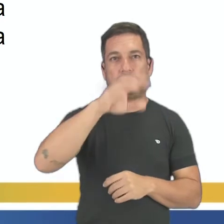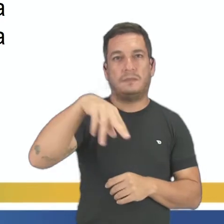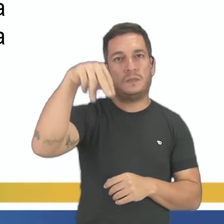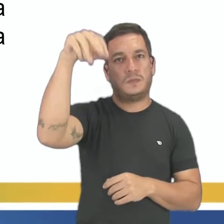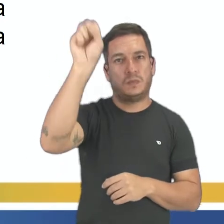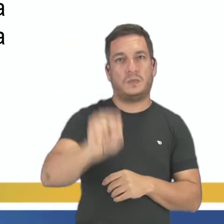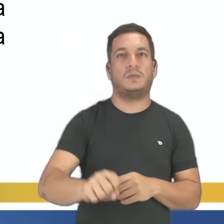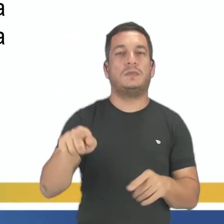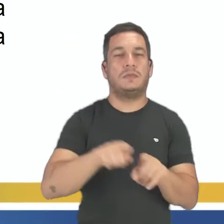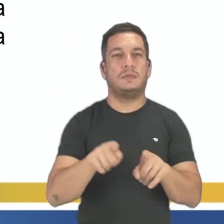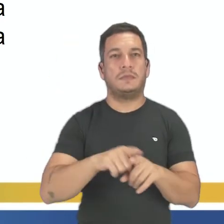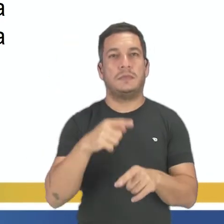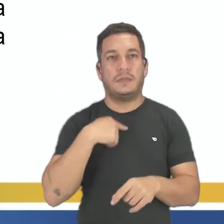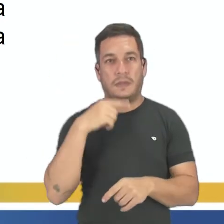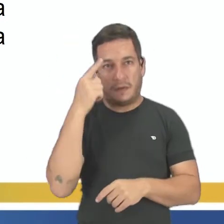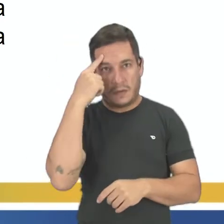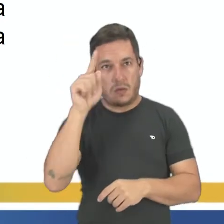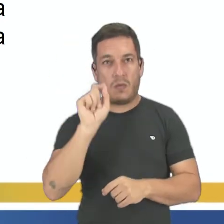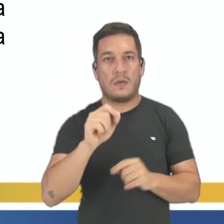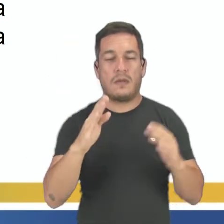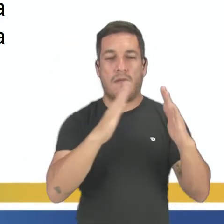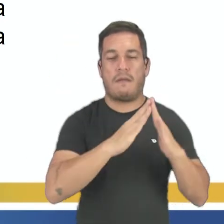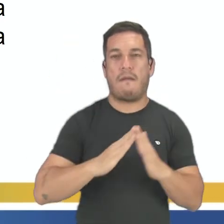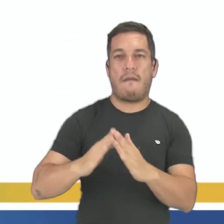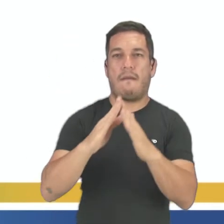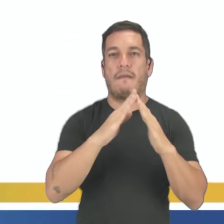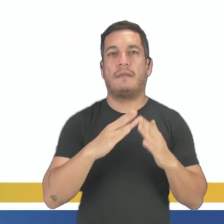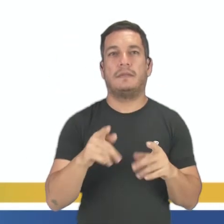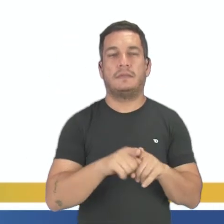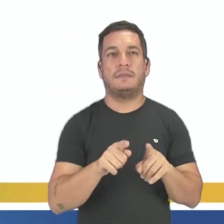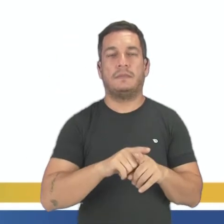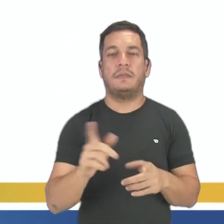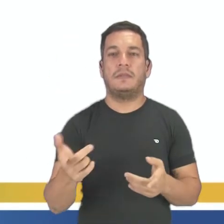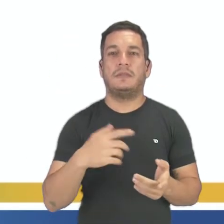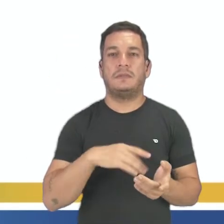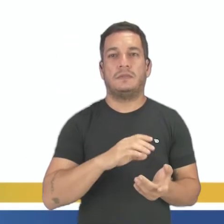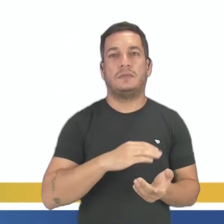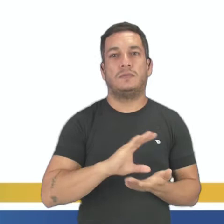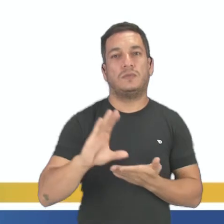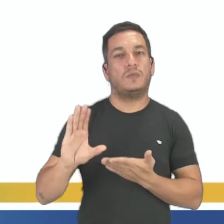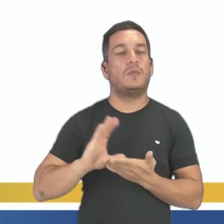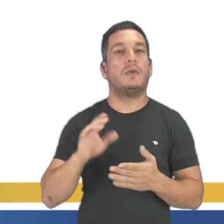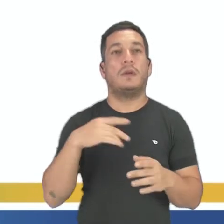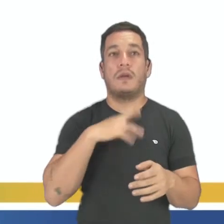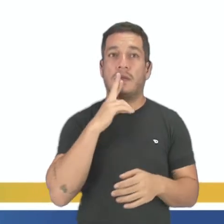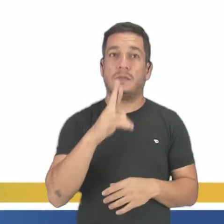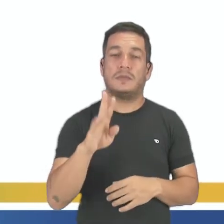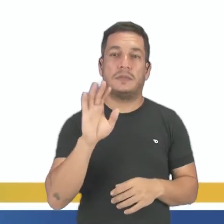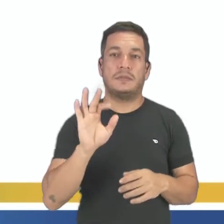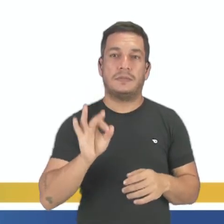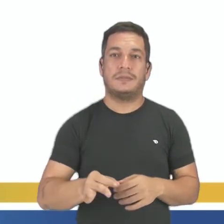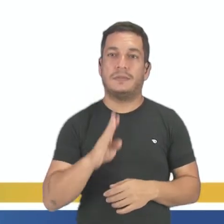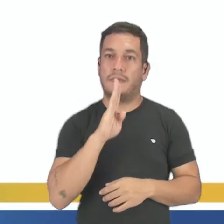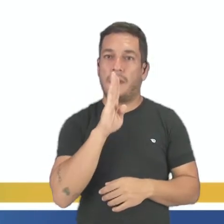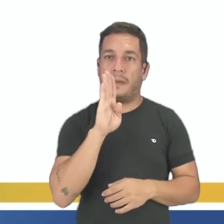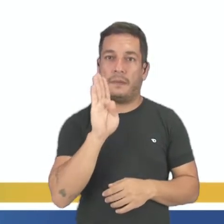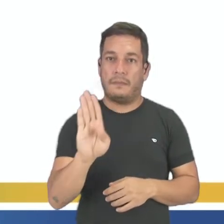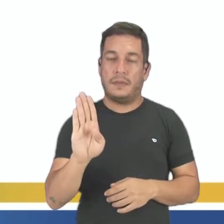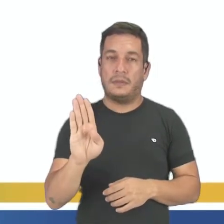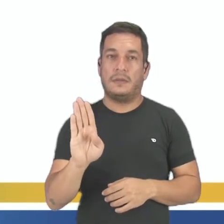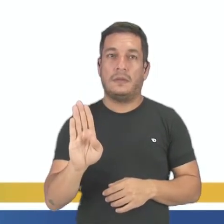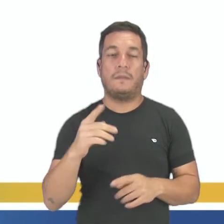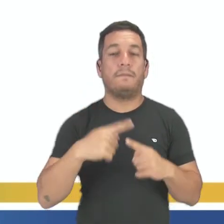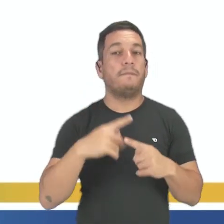de casas de importação. Como nós vimos na nossa aula de hoje, a nossa resposta correta é a B, porque